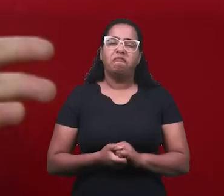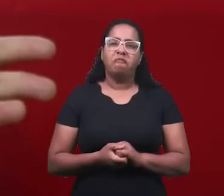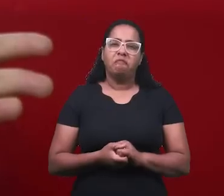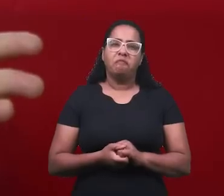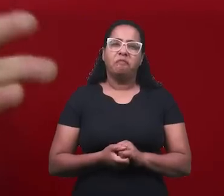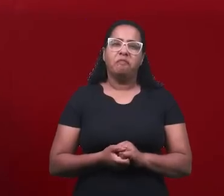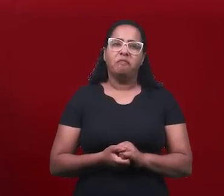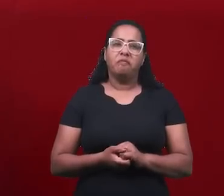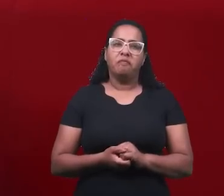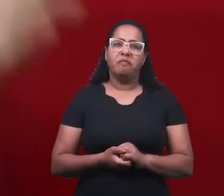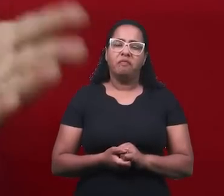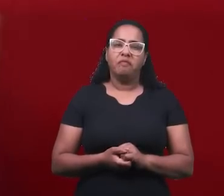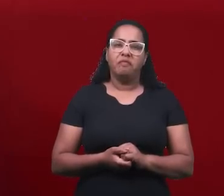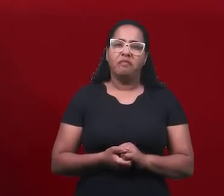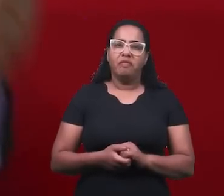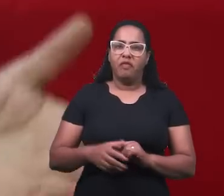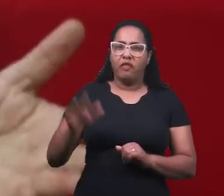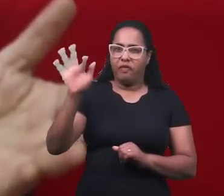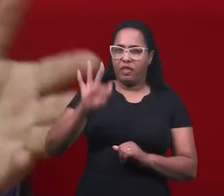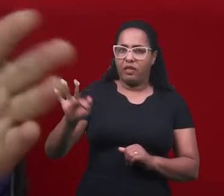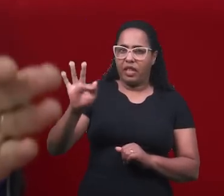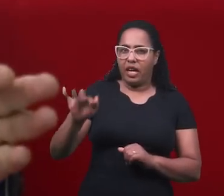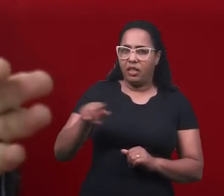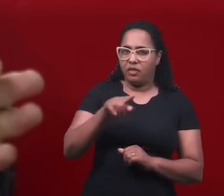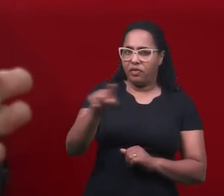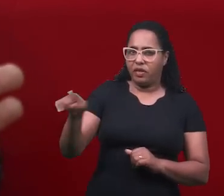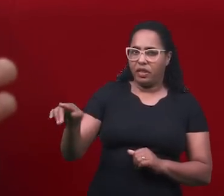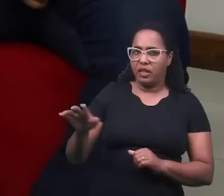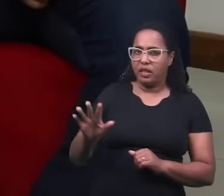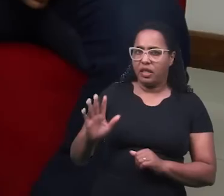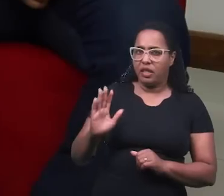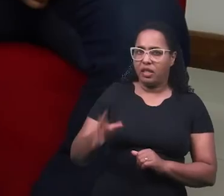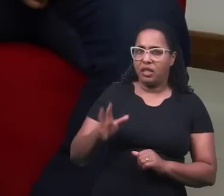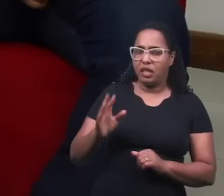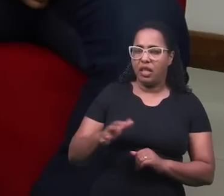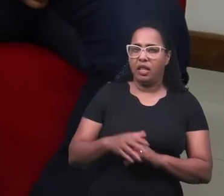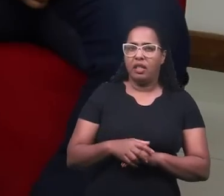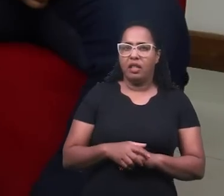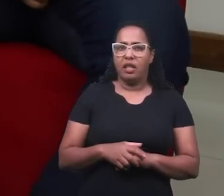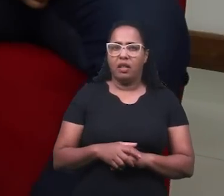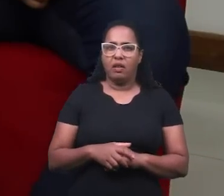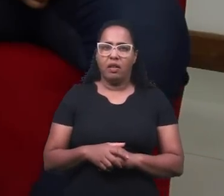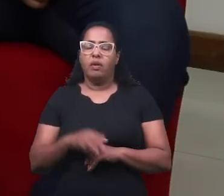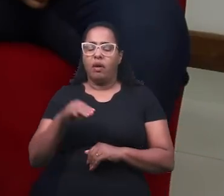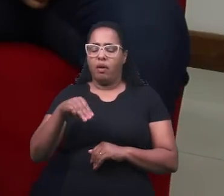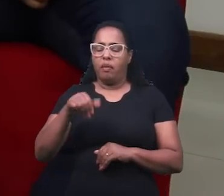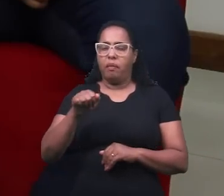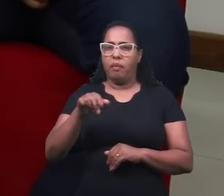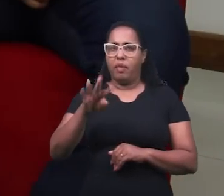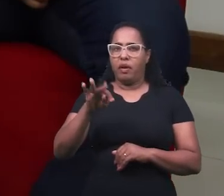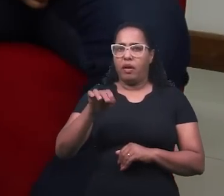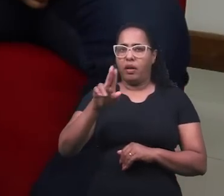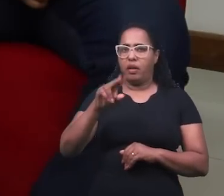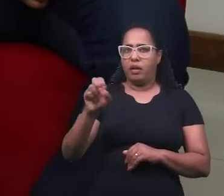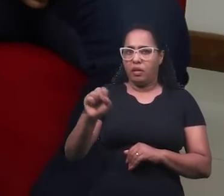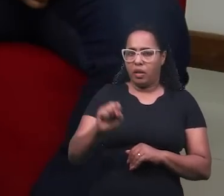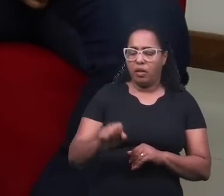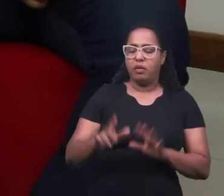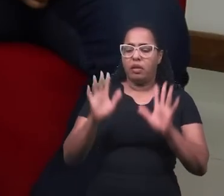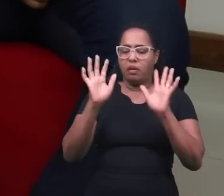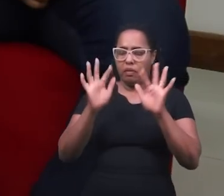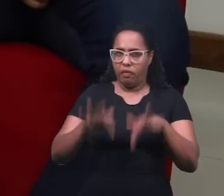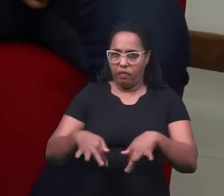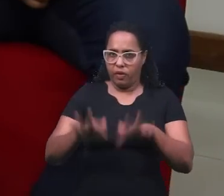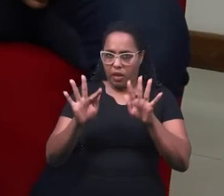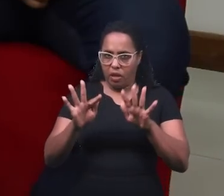época? Eu quero dizer assim, já estão na faculdade vocês? O Matheus, ele terminou esse ano, se formou, né? Ele